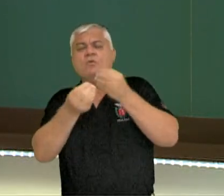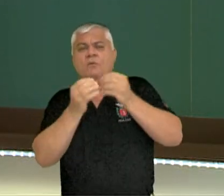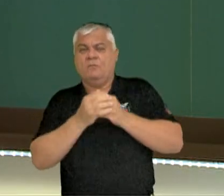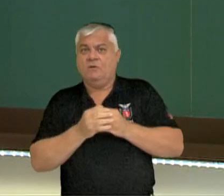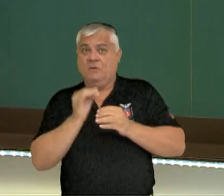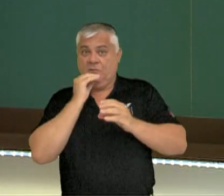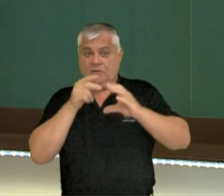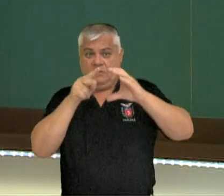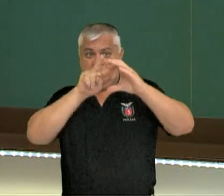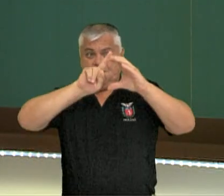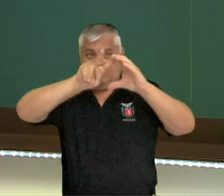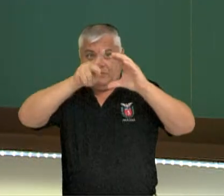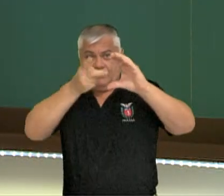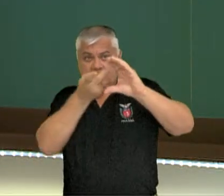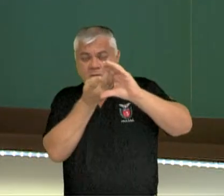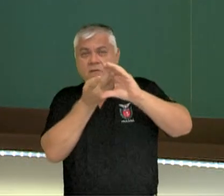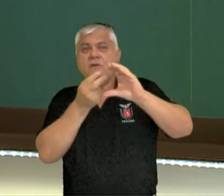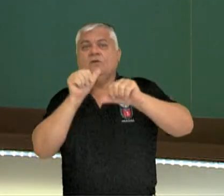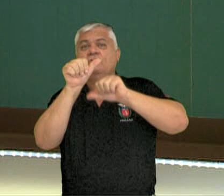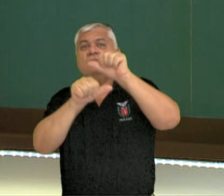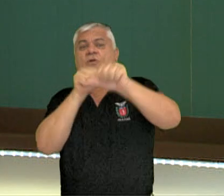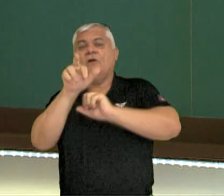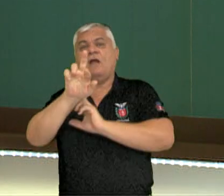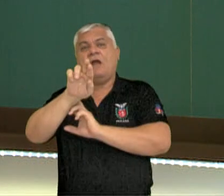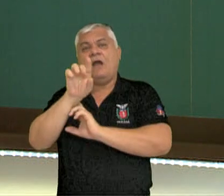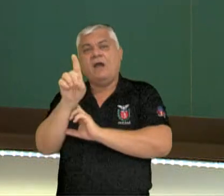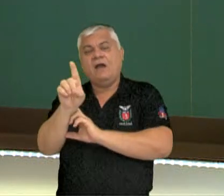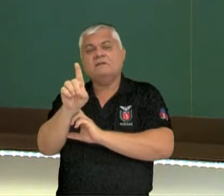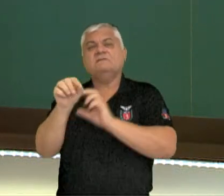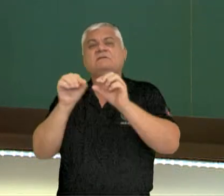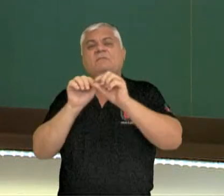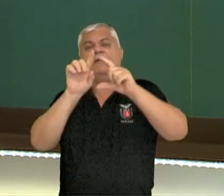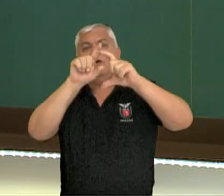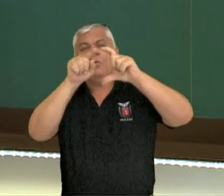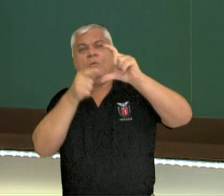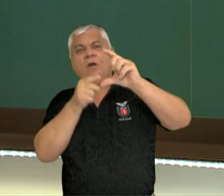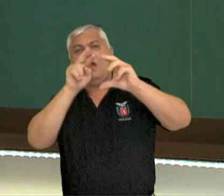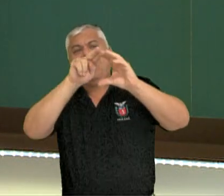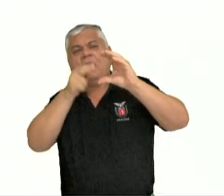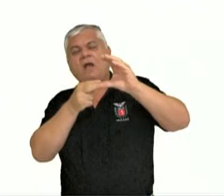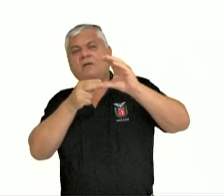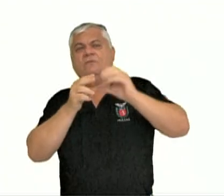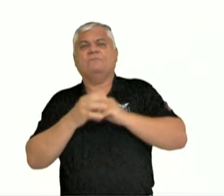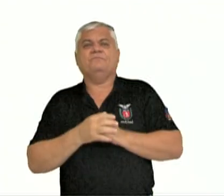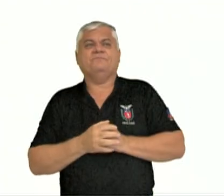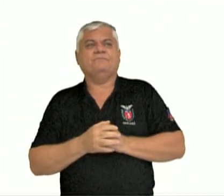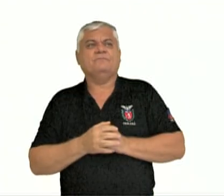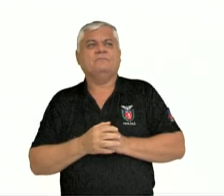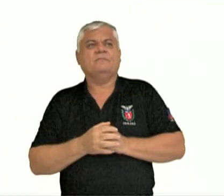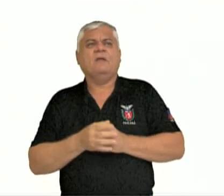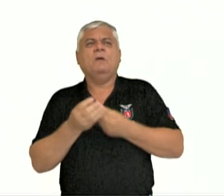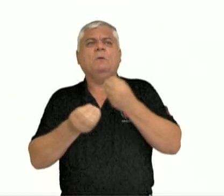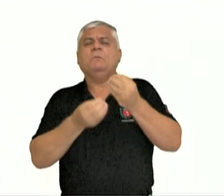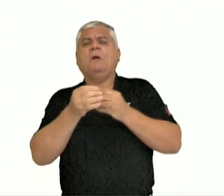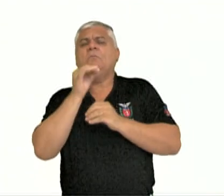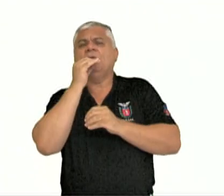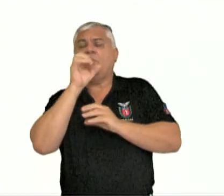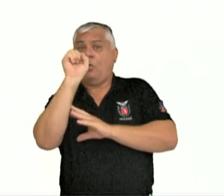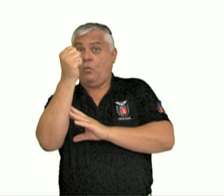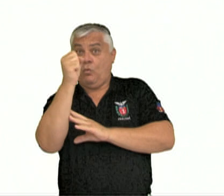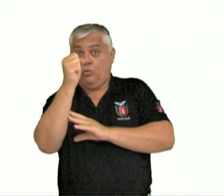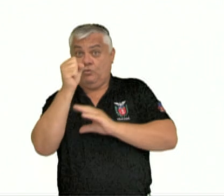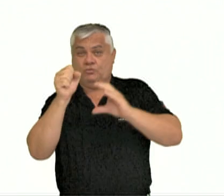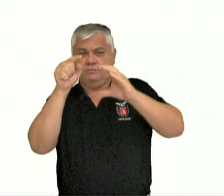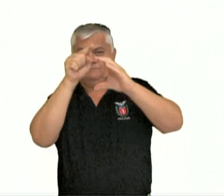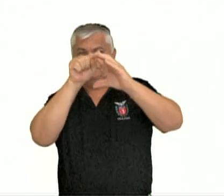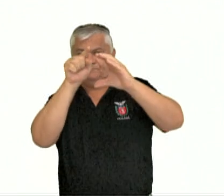ângulo em radianos, o comprimento do arco e o raio. Então, qual é a medida de um arco de comprimento